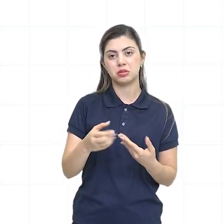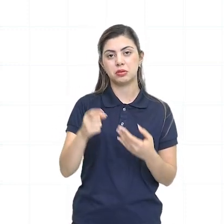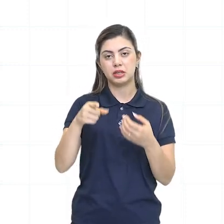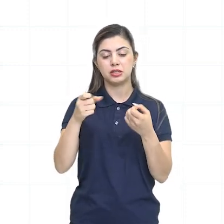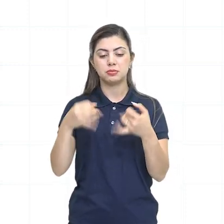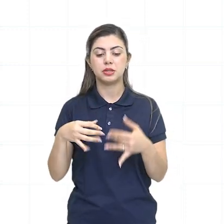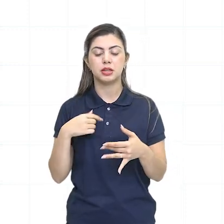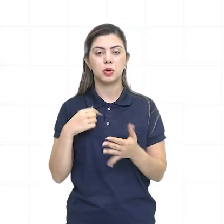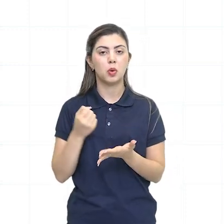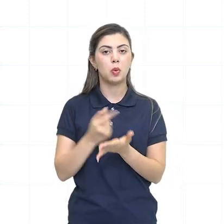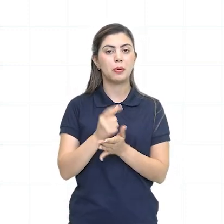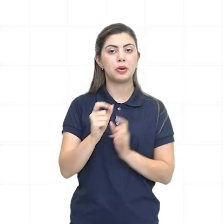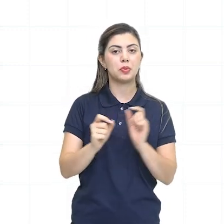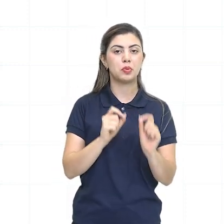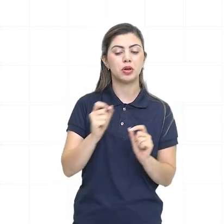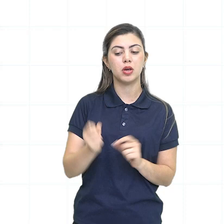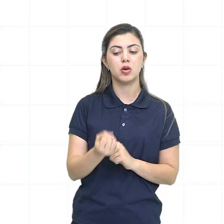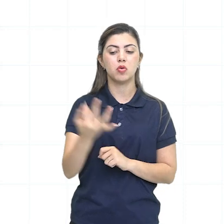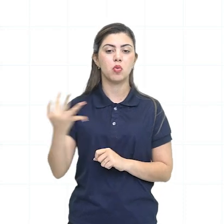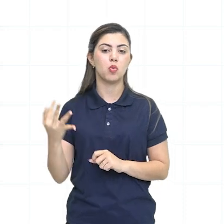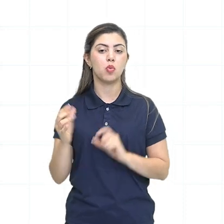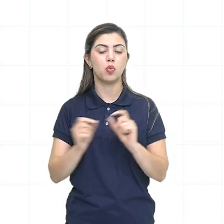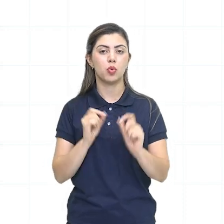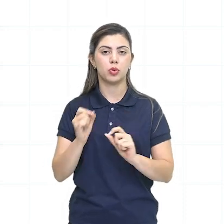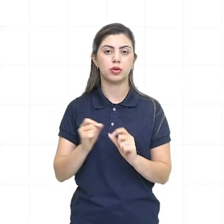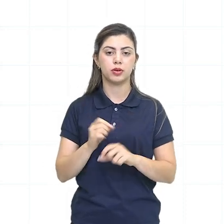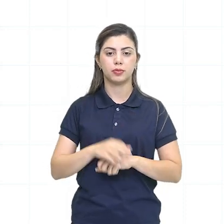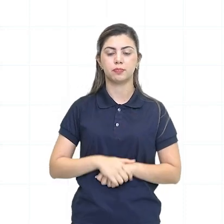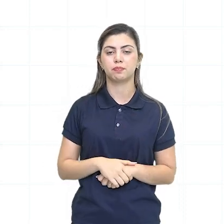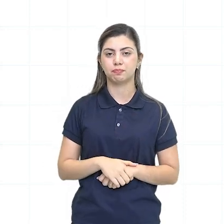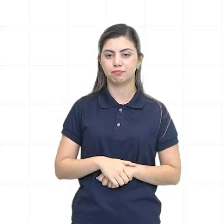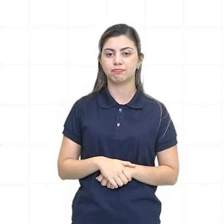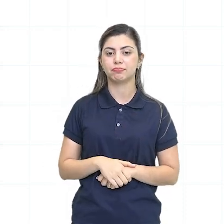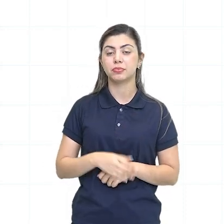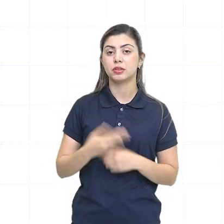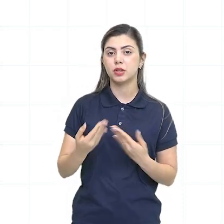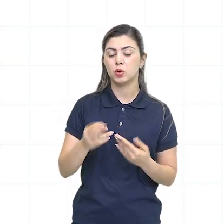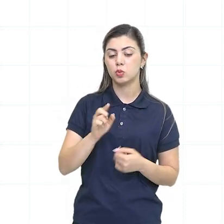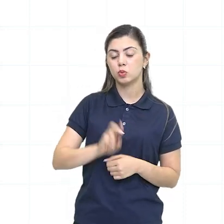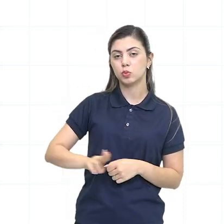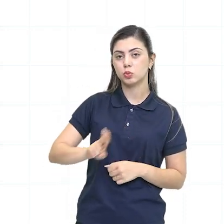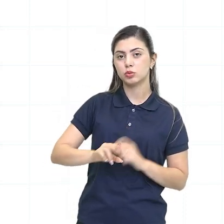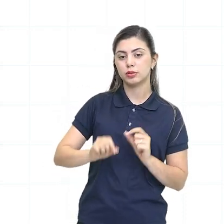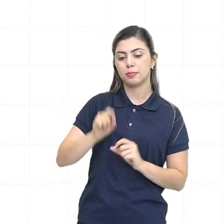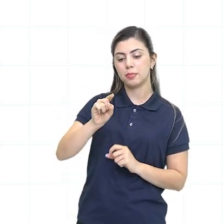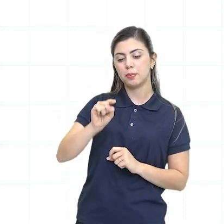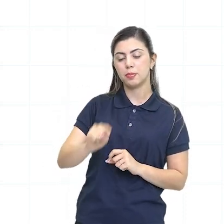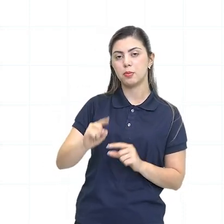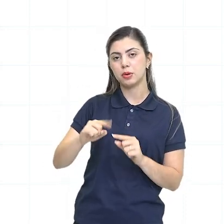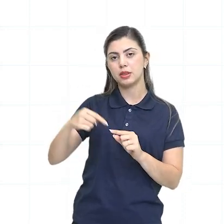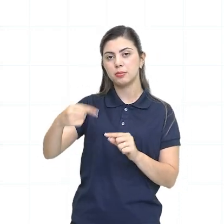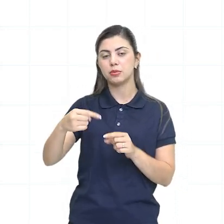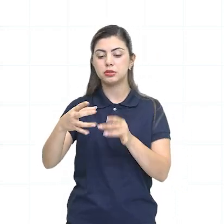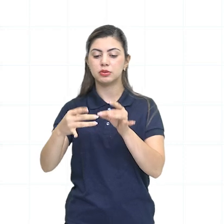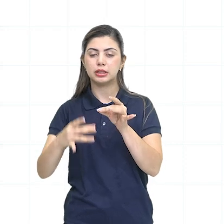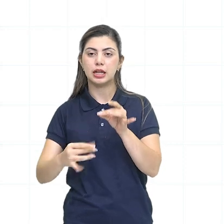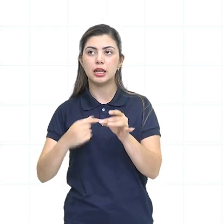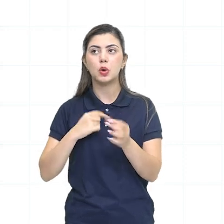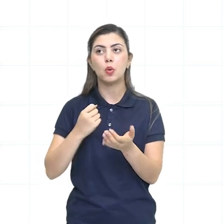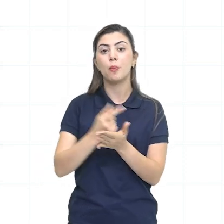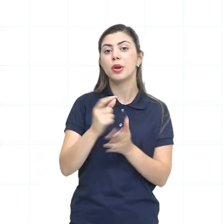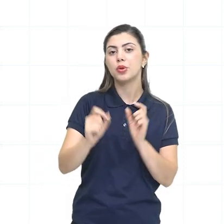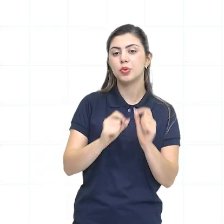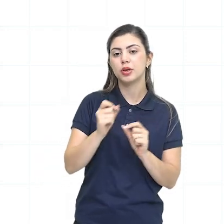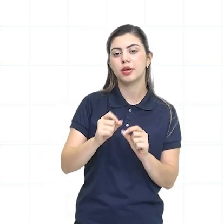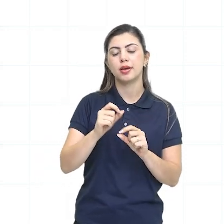a enumeração. Então, foi que eu comprei 2 pontos, porque depois eu vou citar, né?